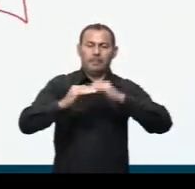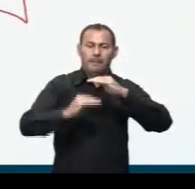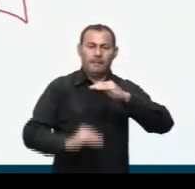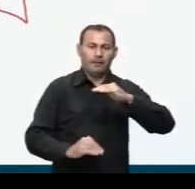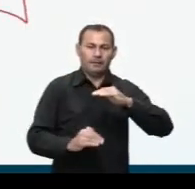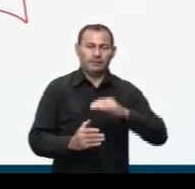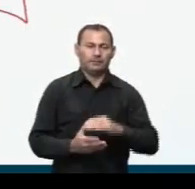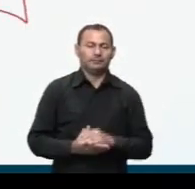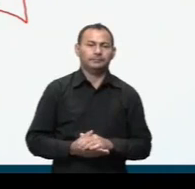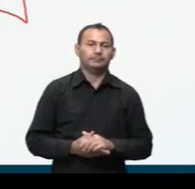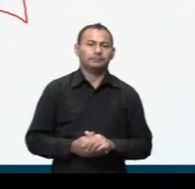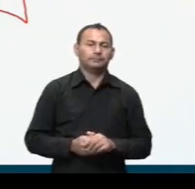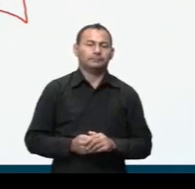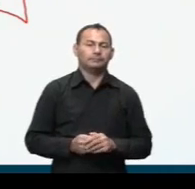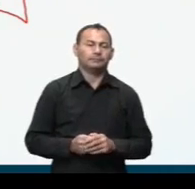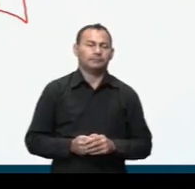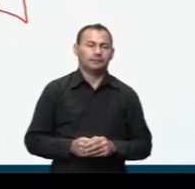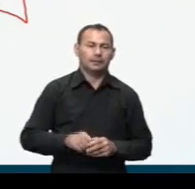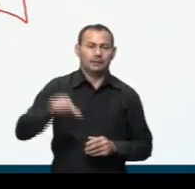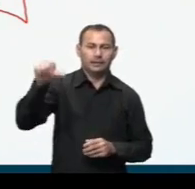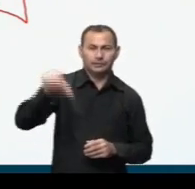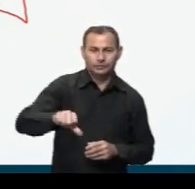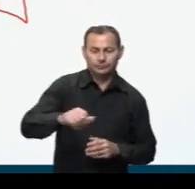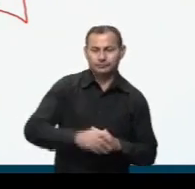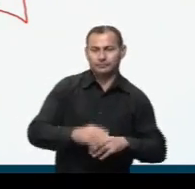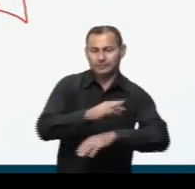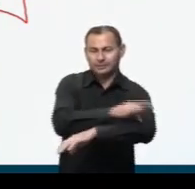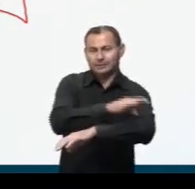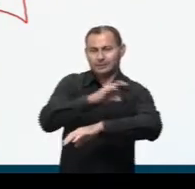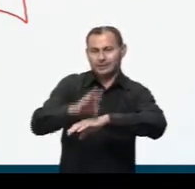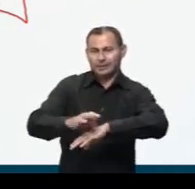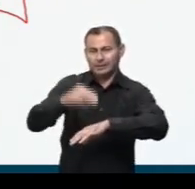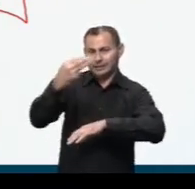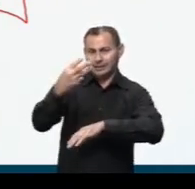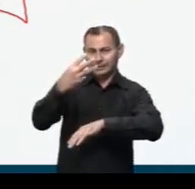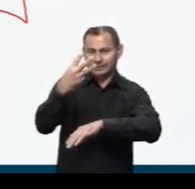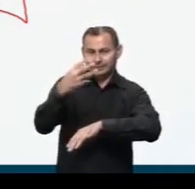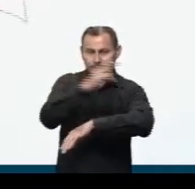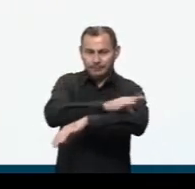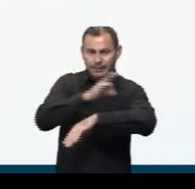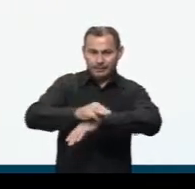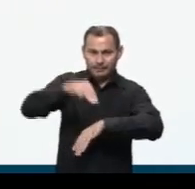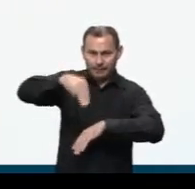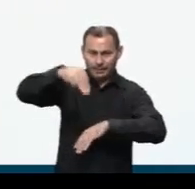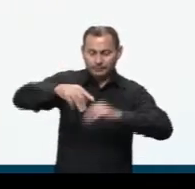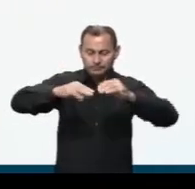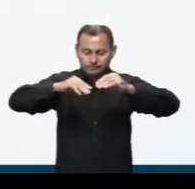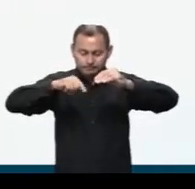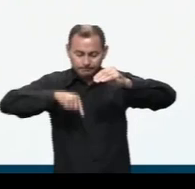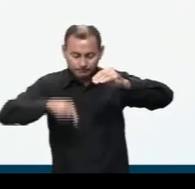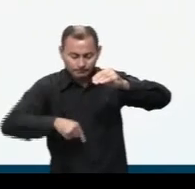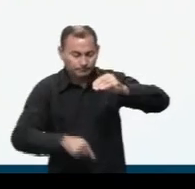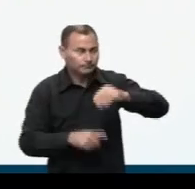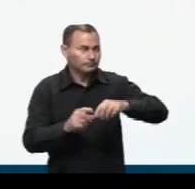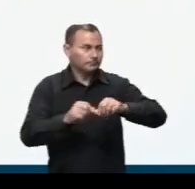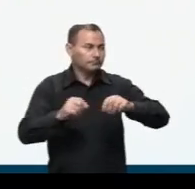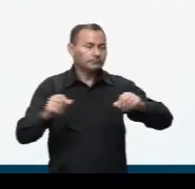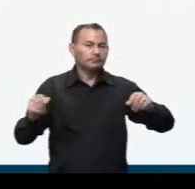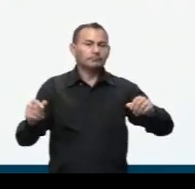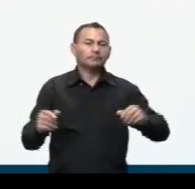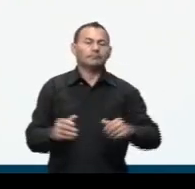3 metros negativos, né? 3 metros para baixo do solo. Um perfil do meu